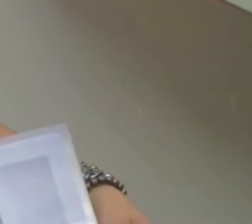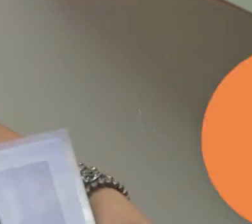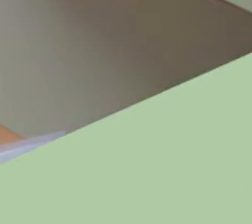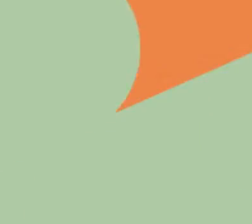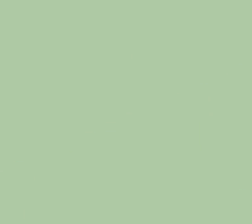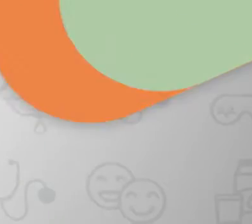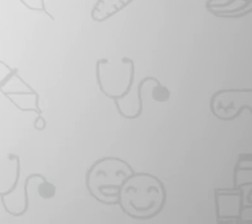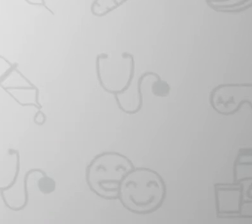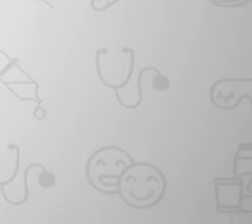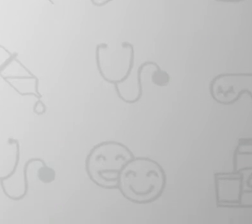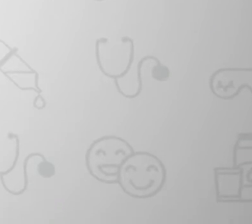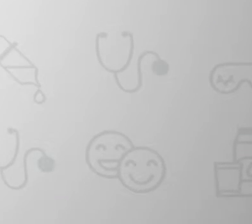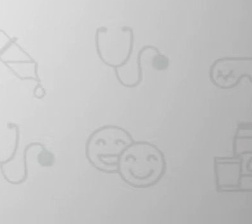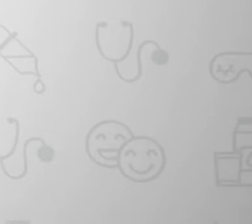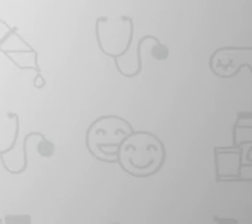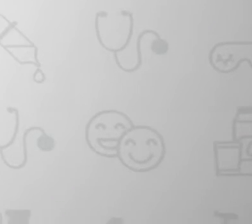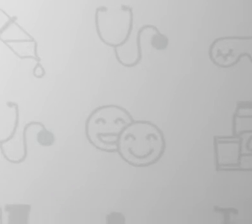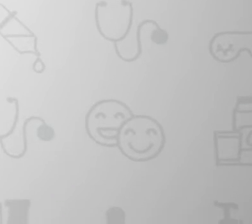sai